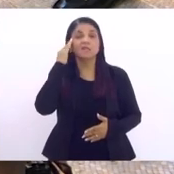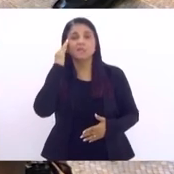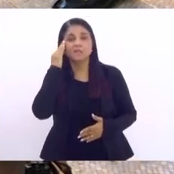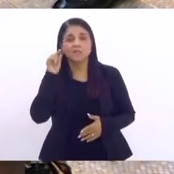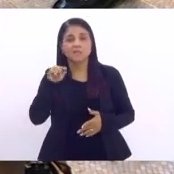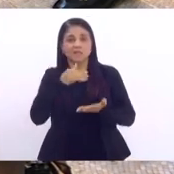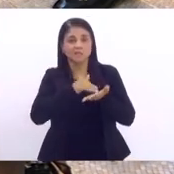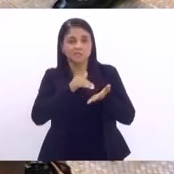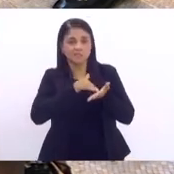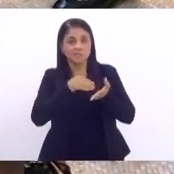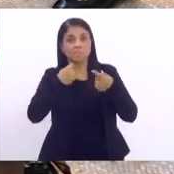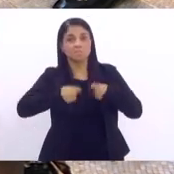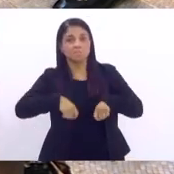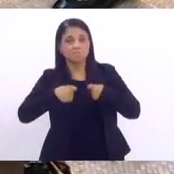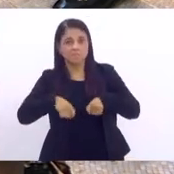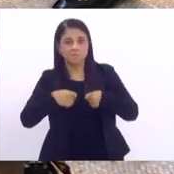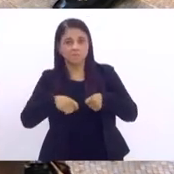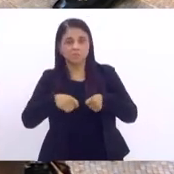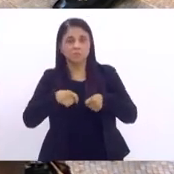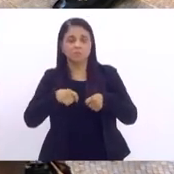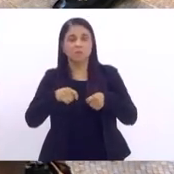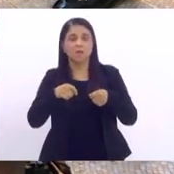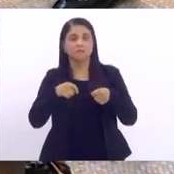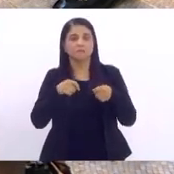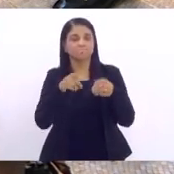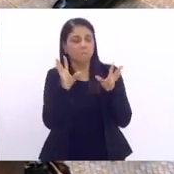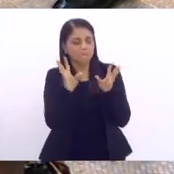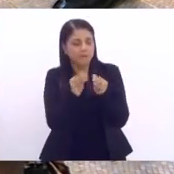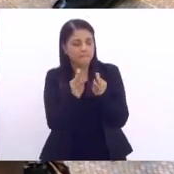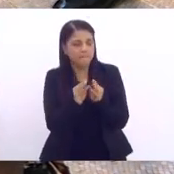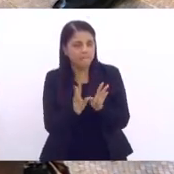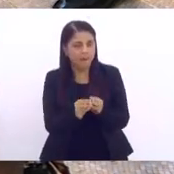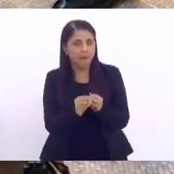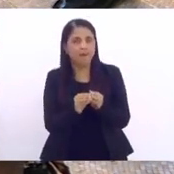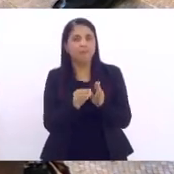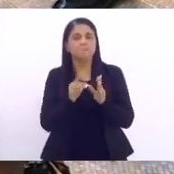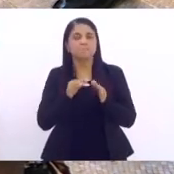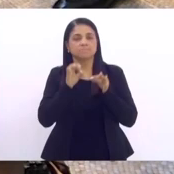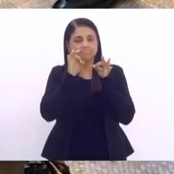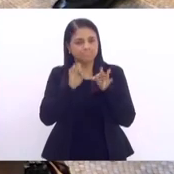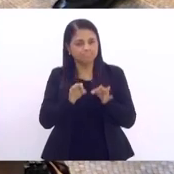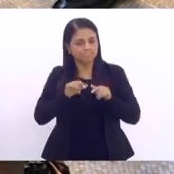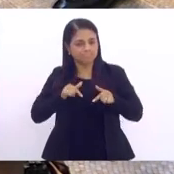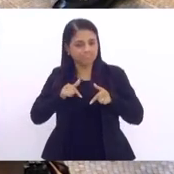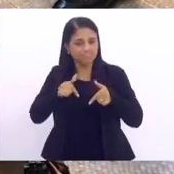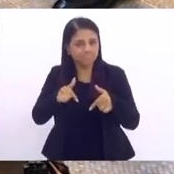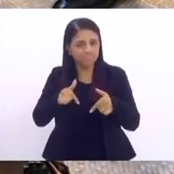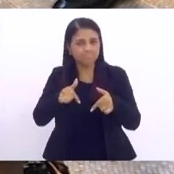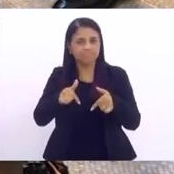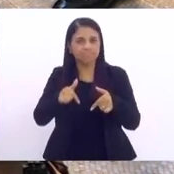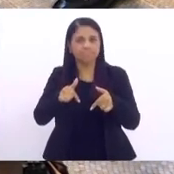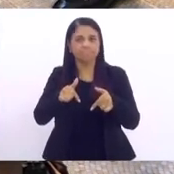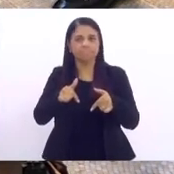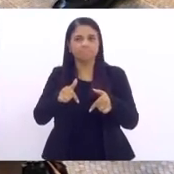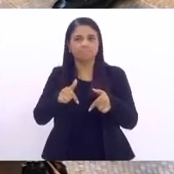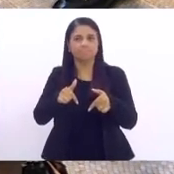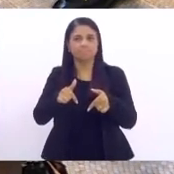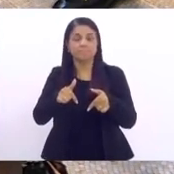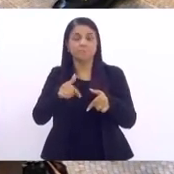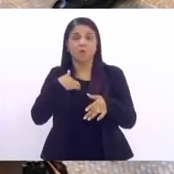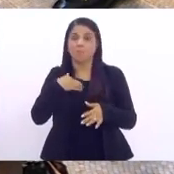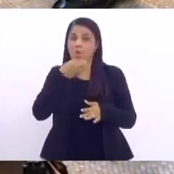mais enxuta para ter mais celeridade de ação e, na minha opinião, o